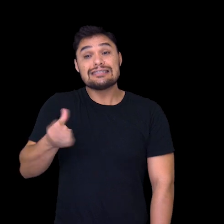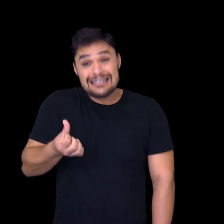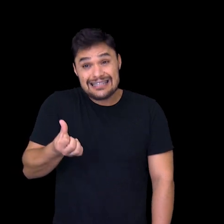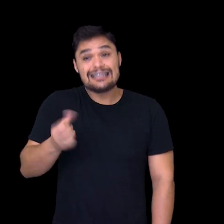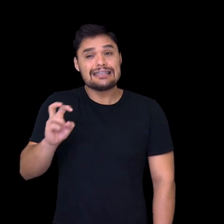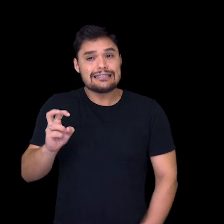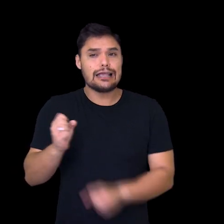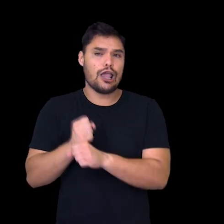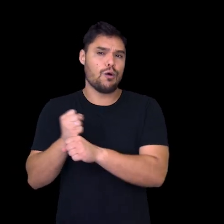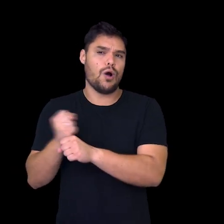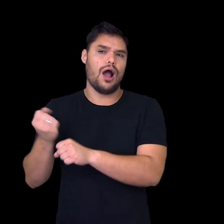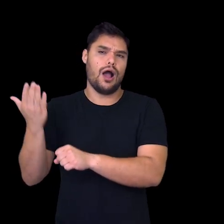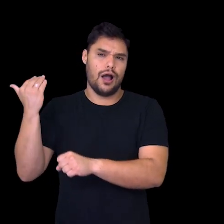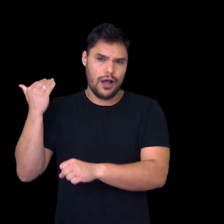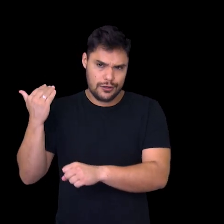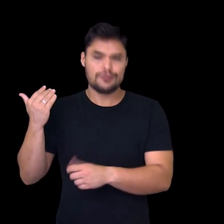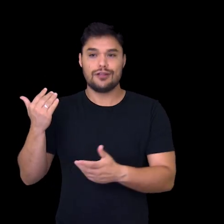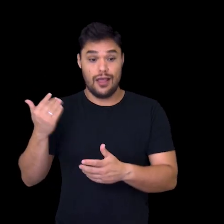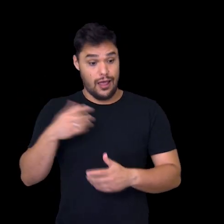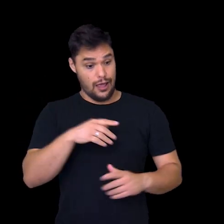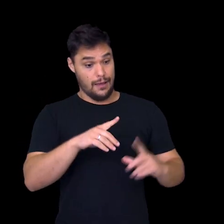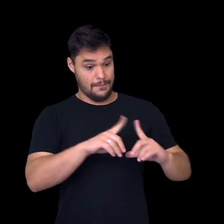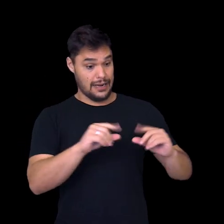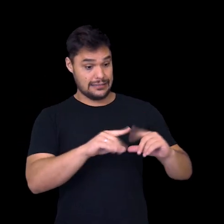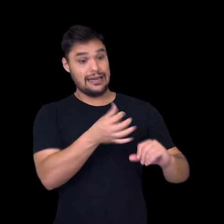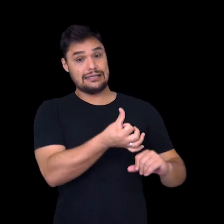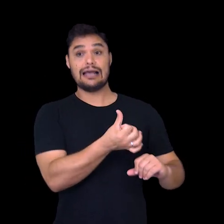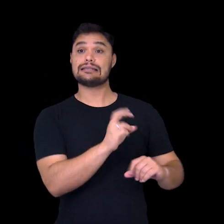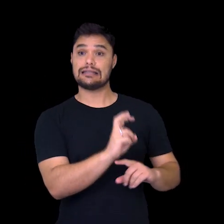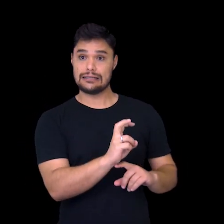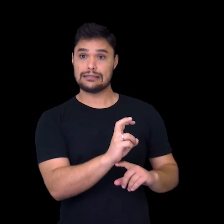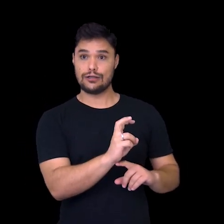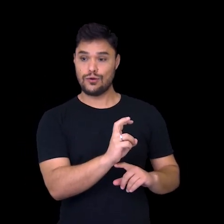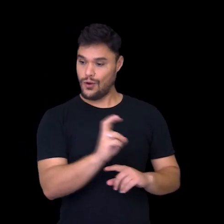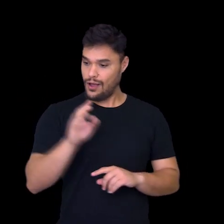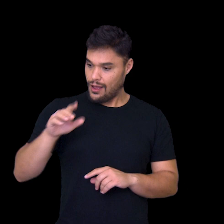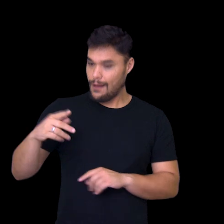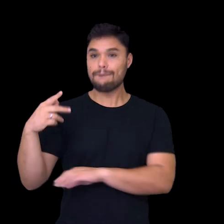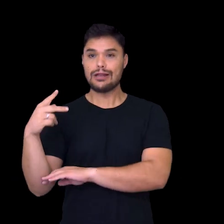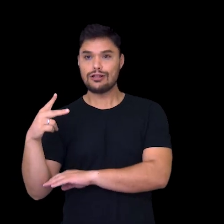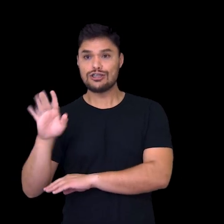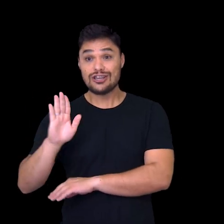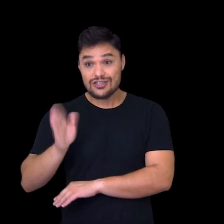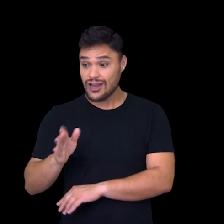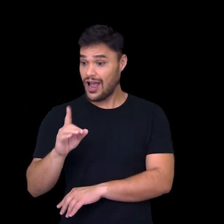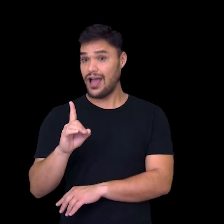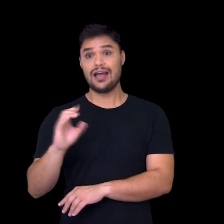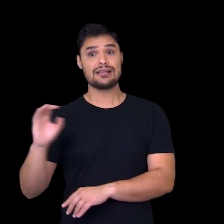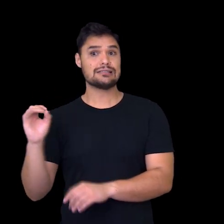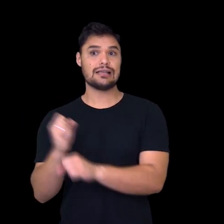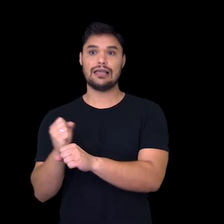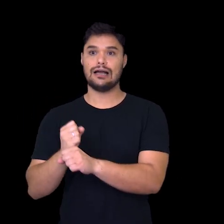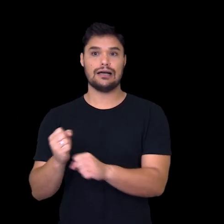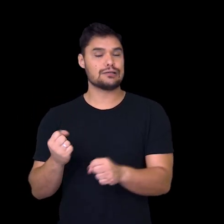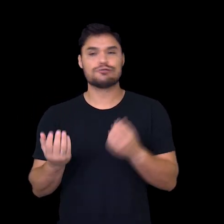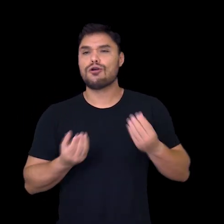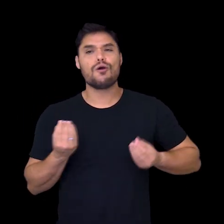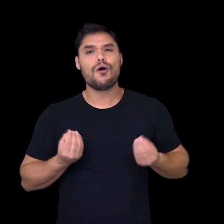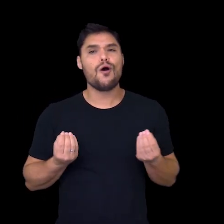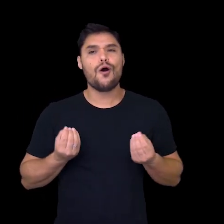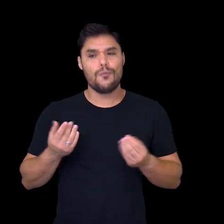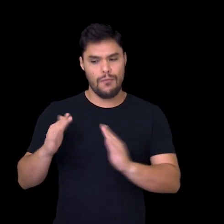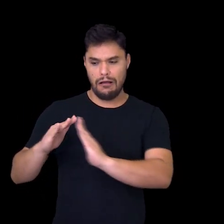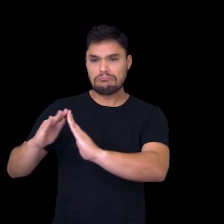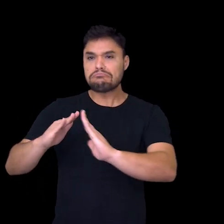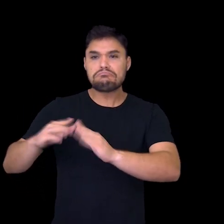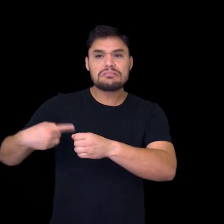anos, ou seja, muito antes dos nossos 65, ela tem 100 anos à frente. Como é que eram essas comunidades, vilarejos?